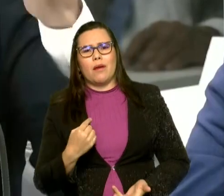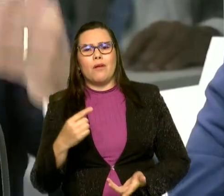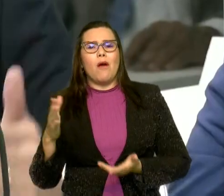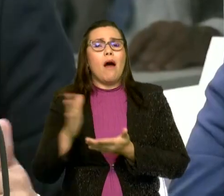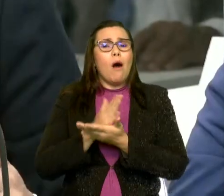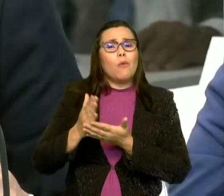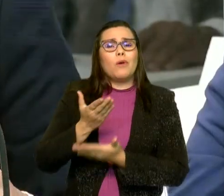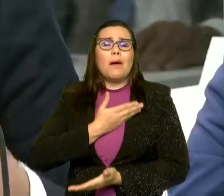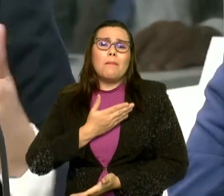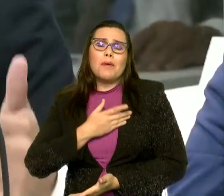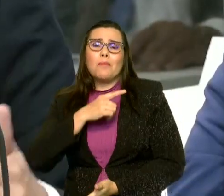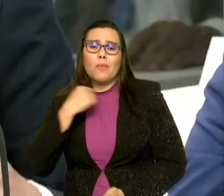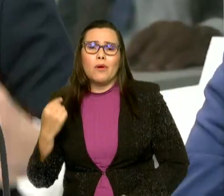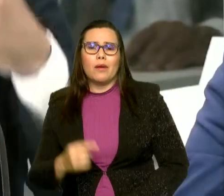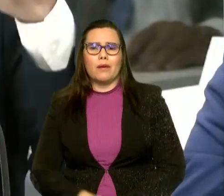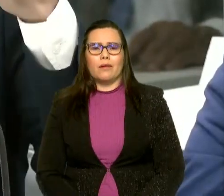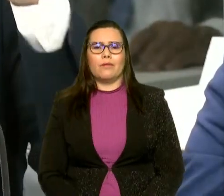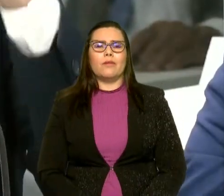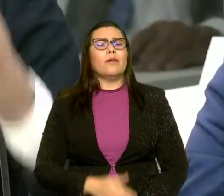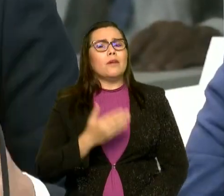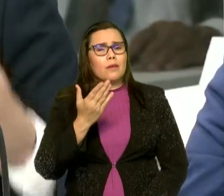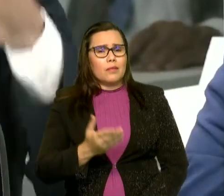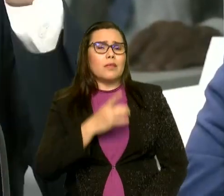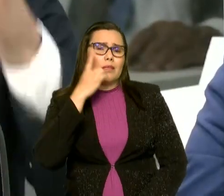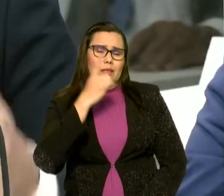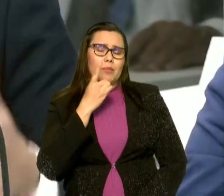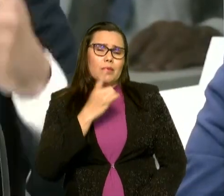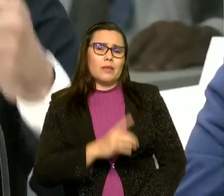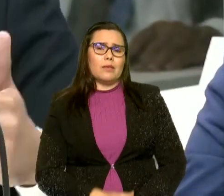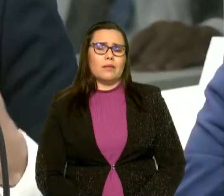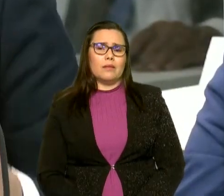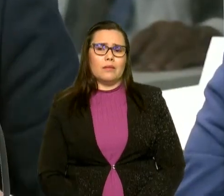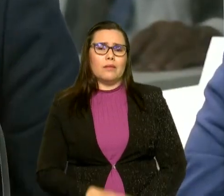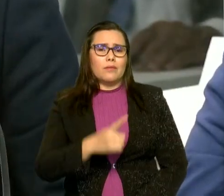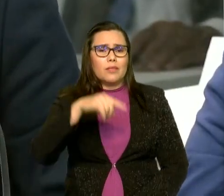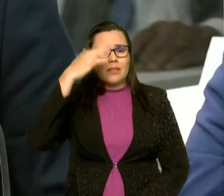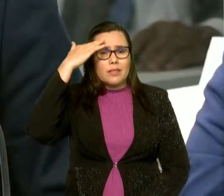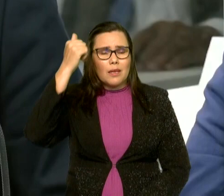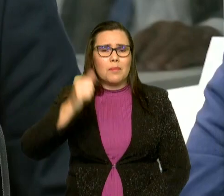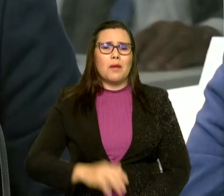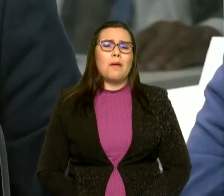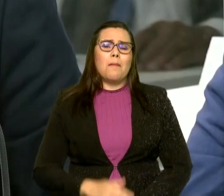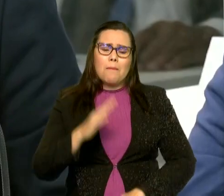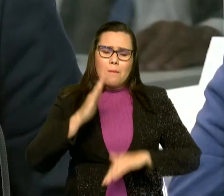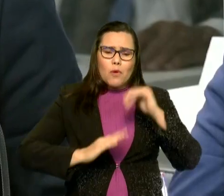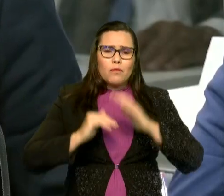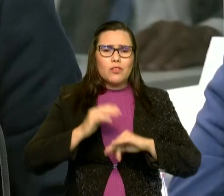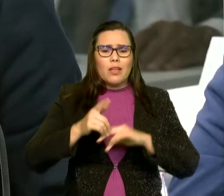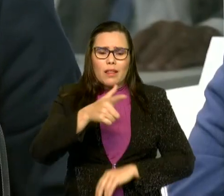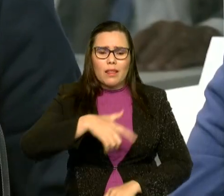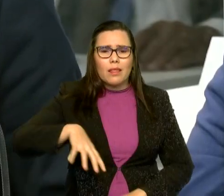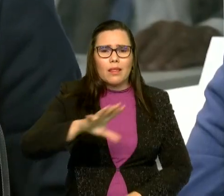senhora, como enfermeira, sabe quantos profissionais de saúde a gente perdeu.